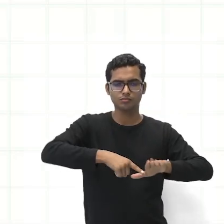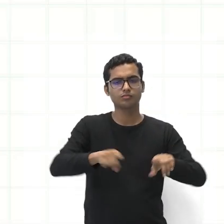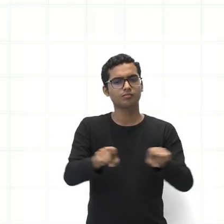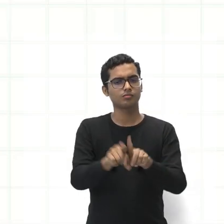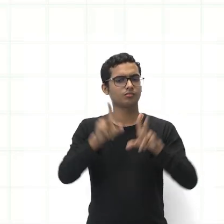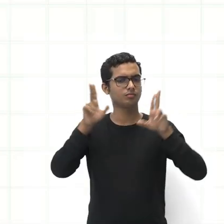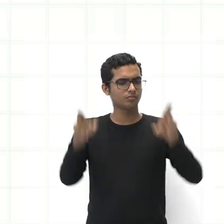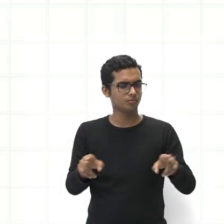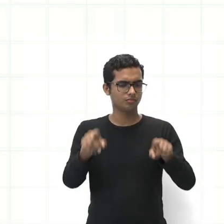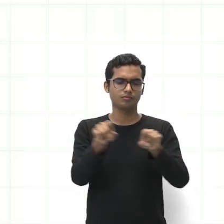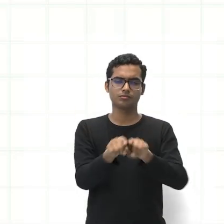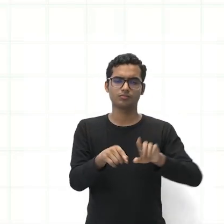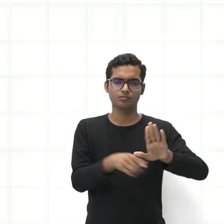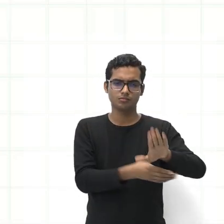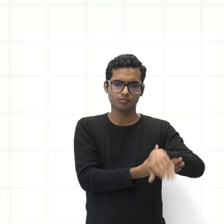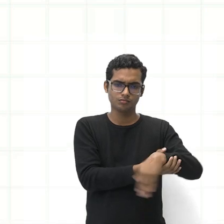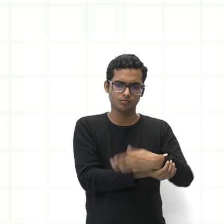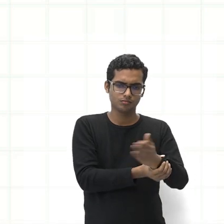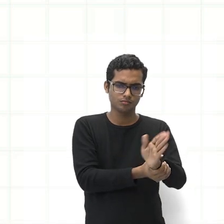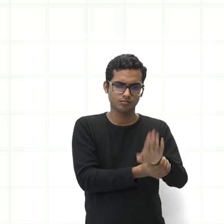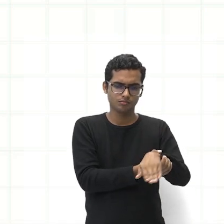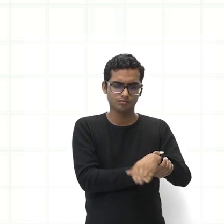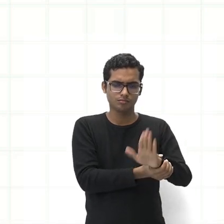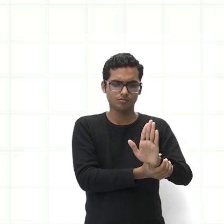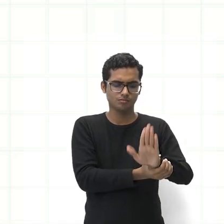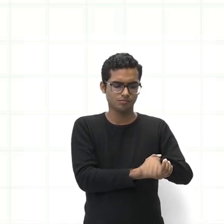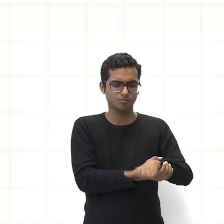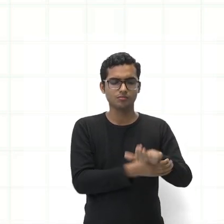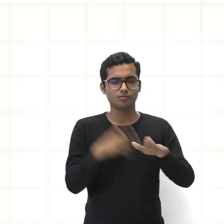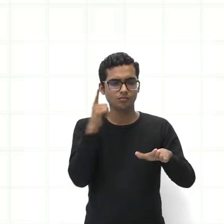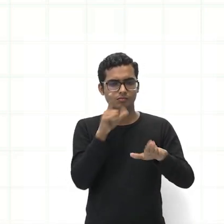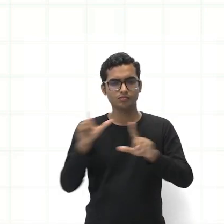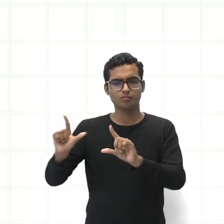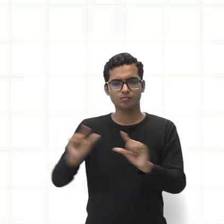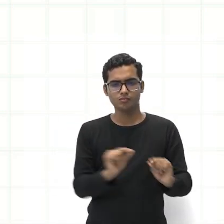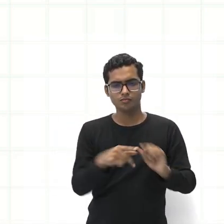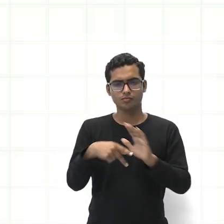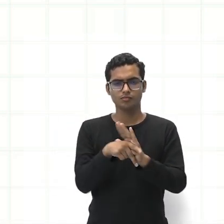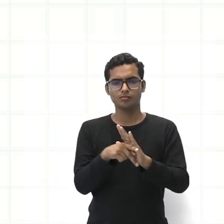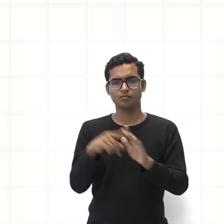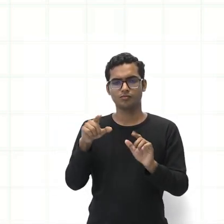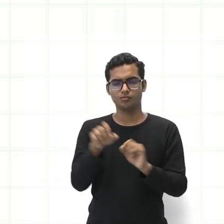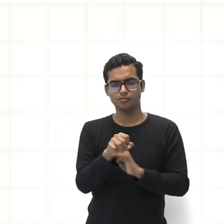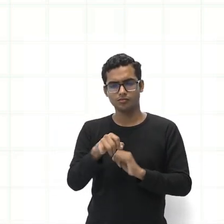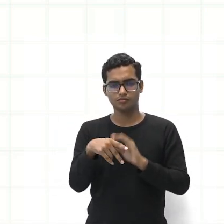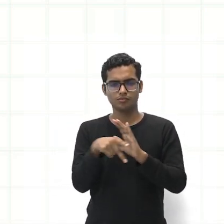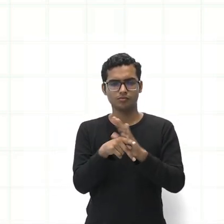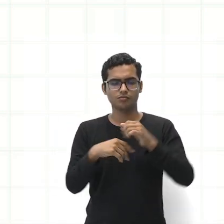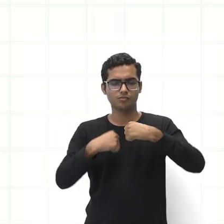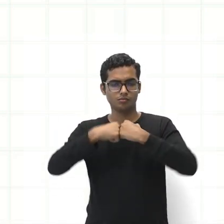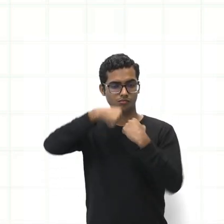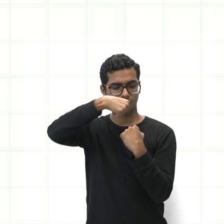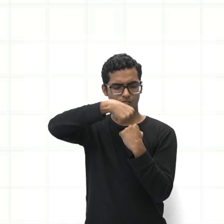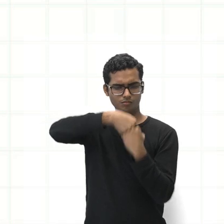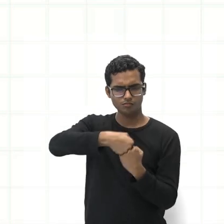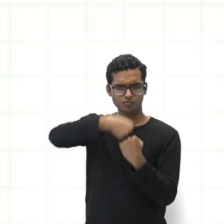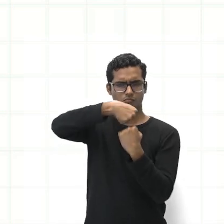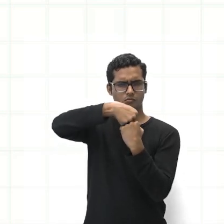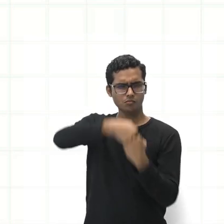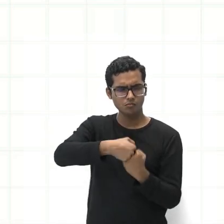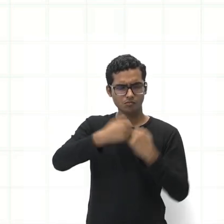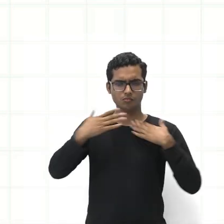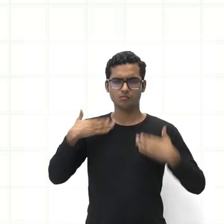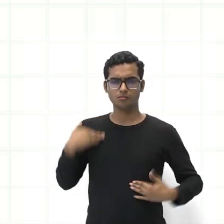pé também, para diminuir aqui, ó, se o nosso joelho recebe o impacto do